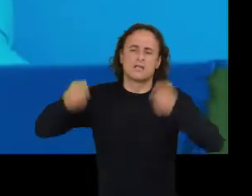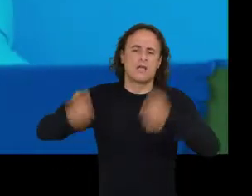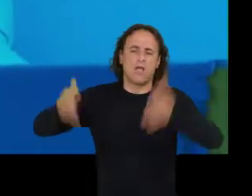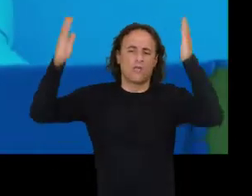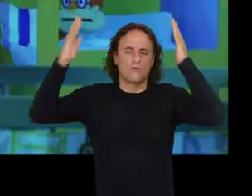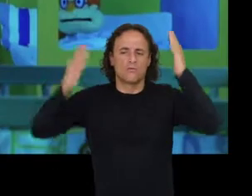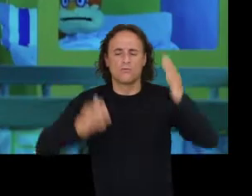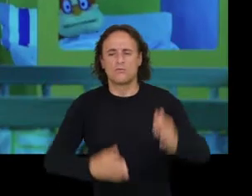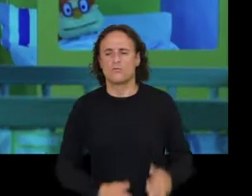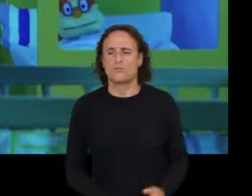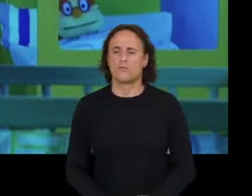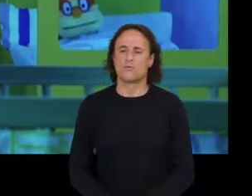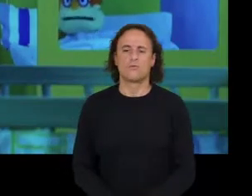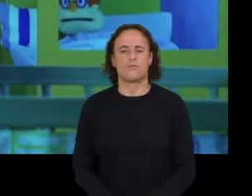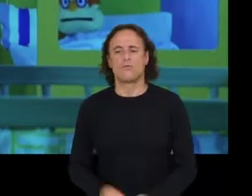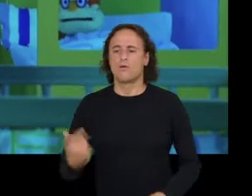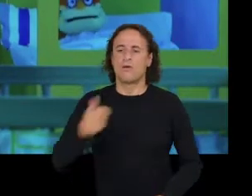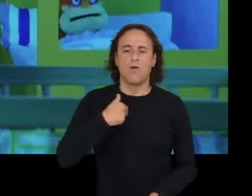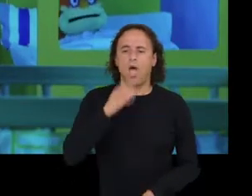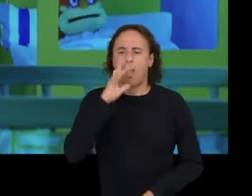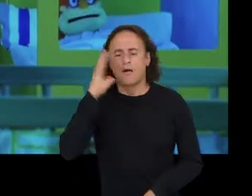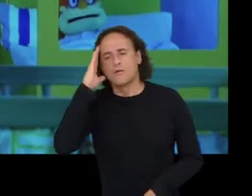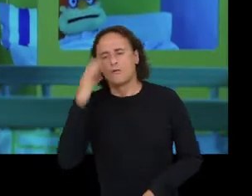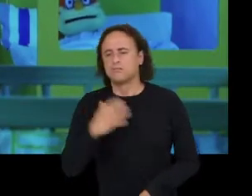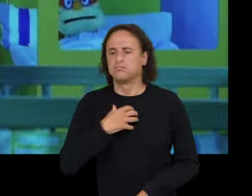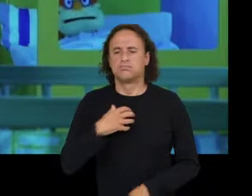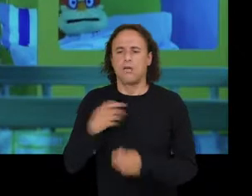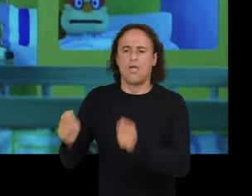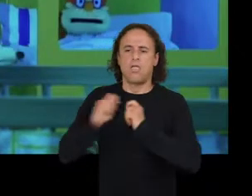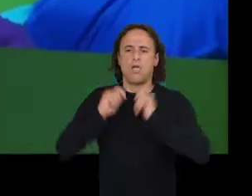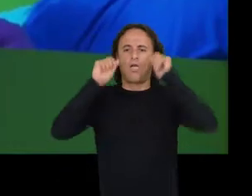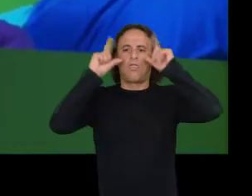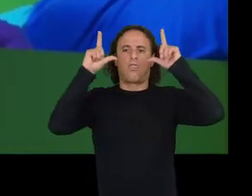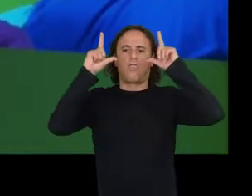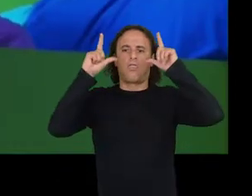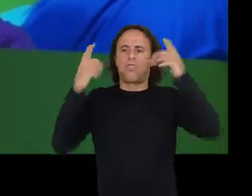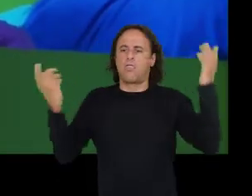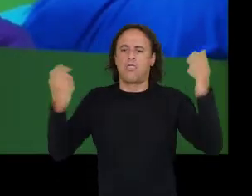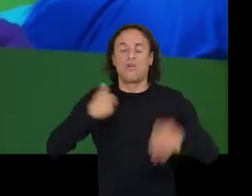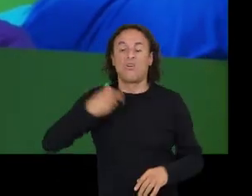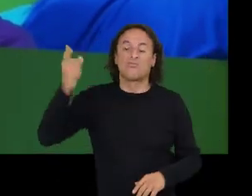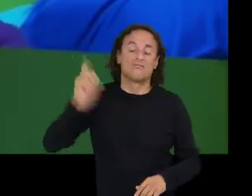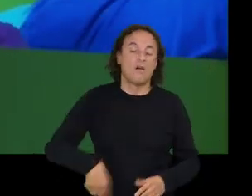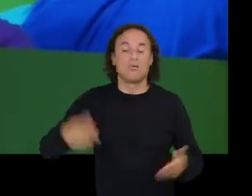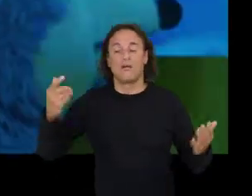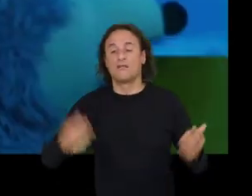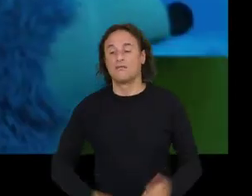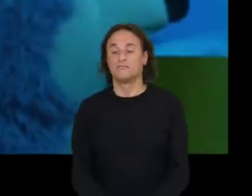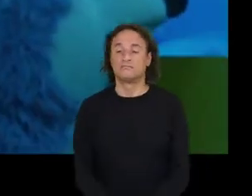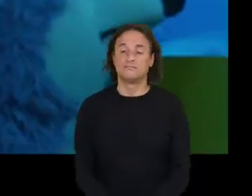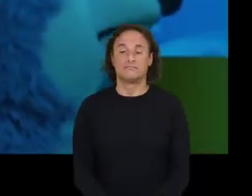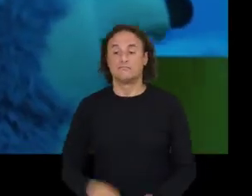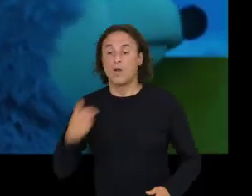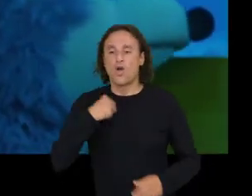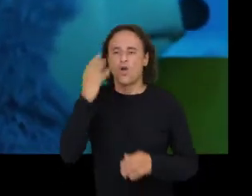un pesado. Ai, dormir, Chispa desvelou-me. E a min tamén me desvelou.